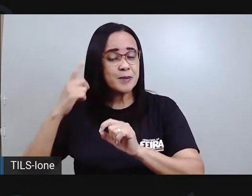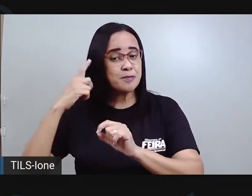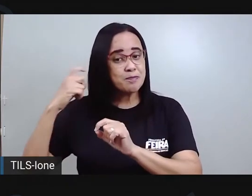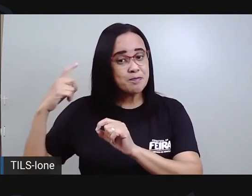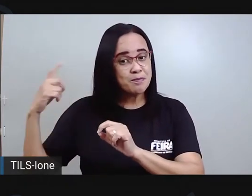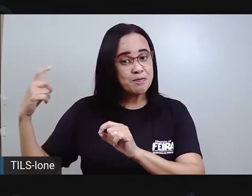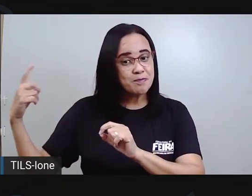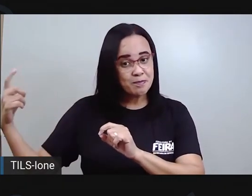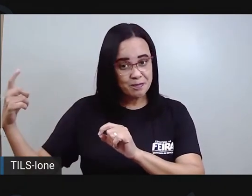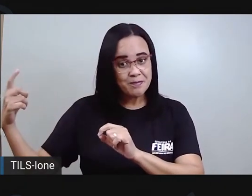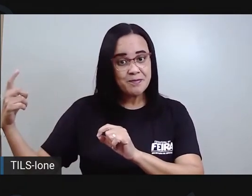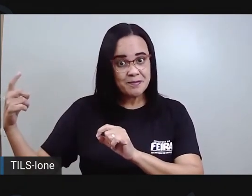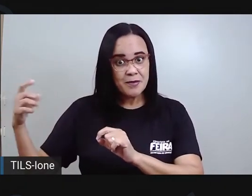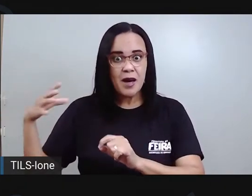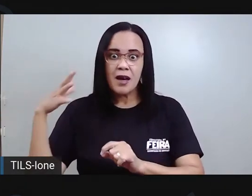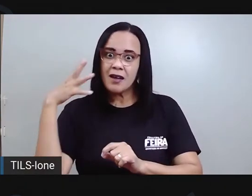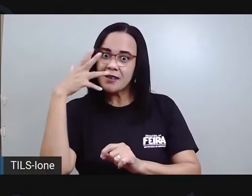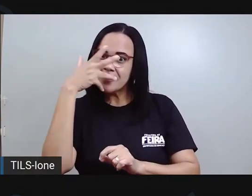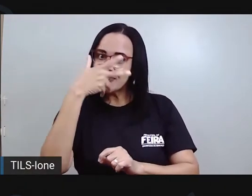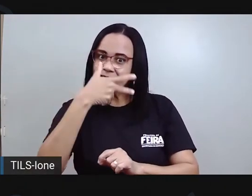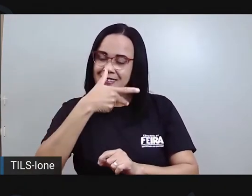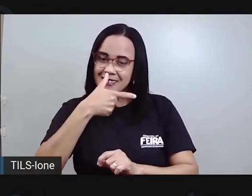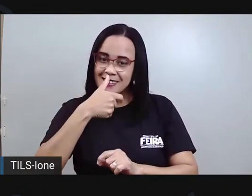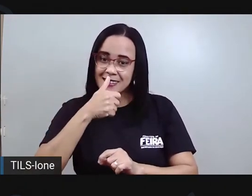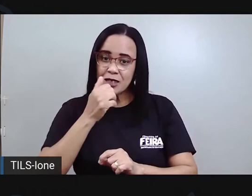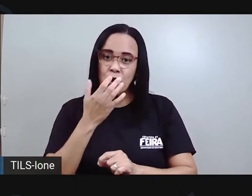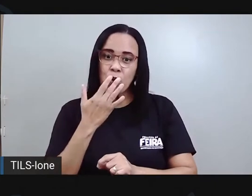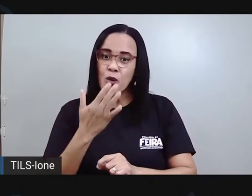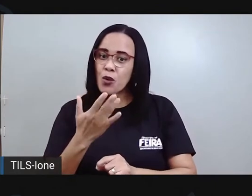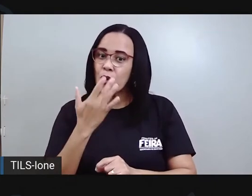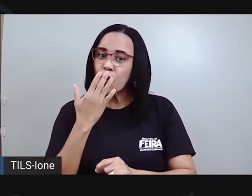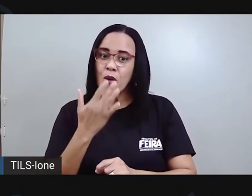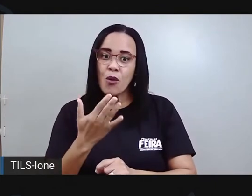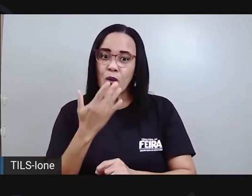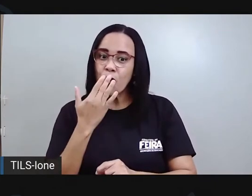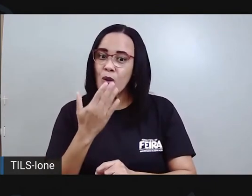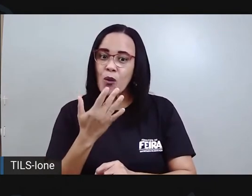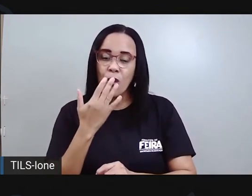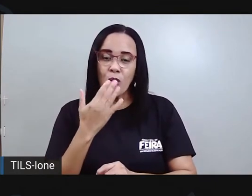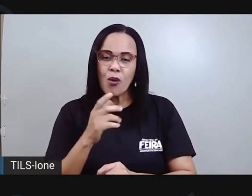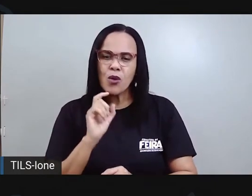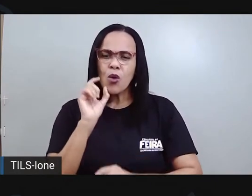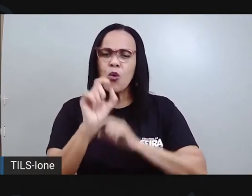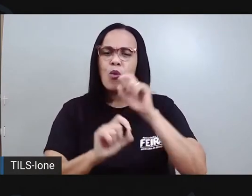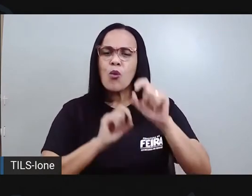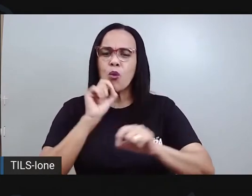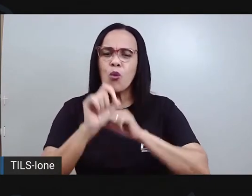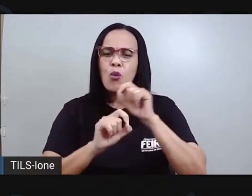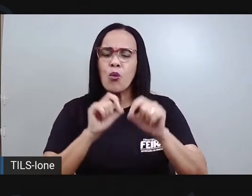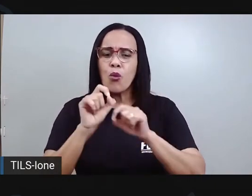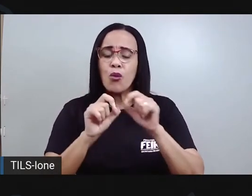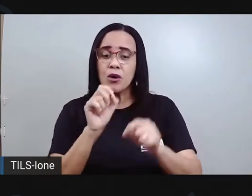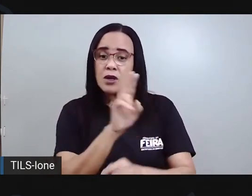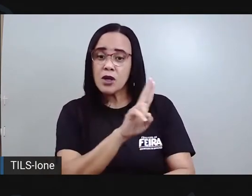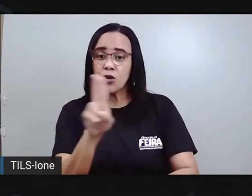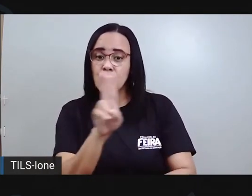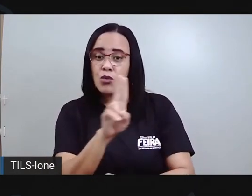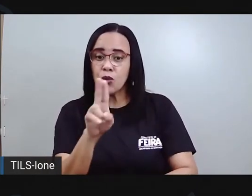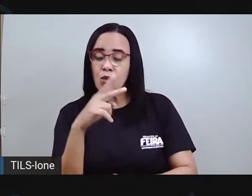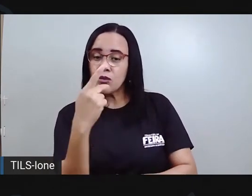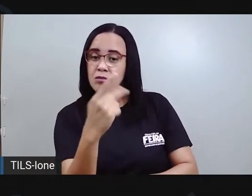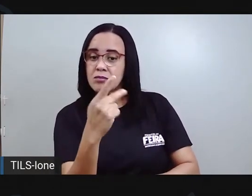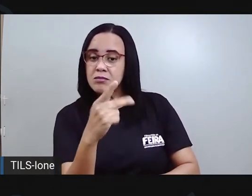E olha que lindo! Ele é todo colorido. Quem adivinha o nome desse instrumento musical?